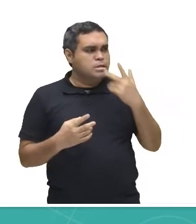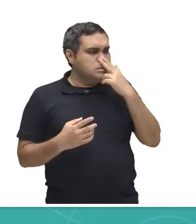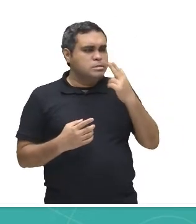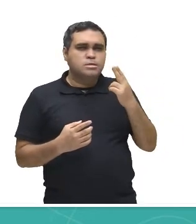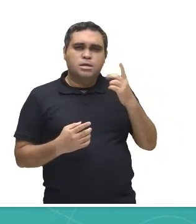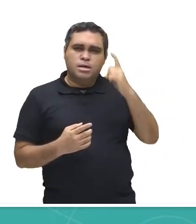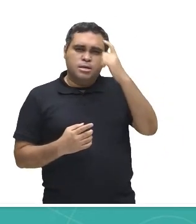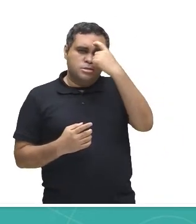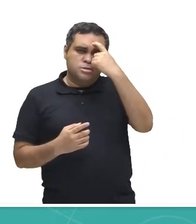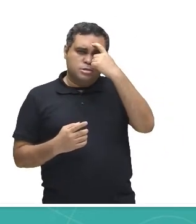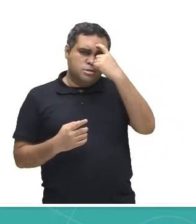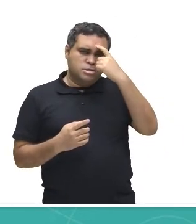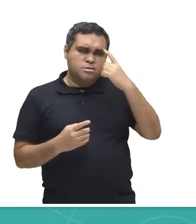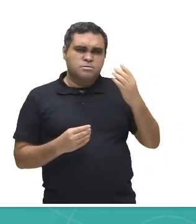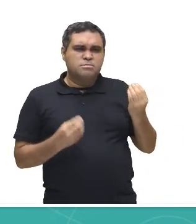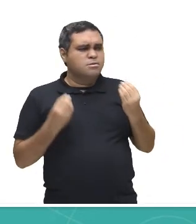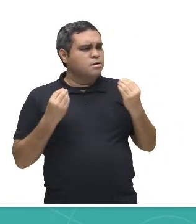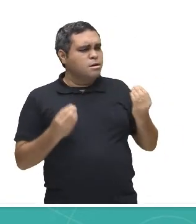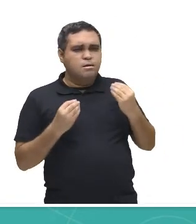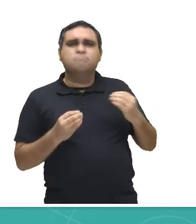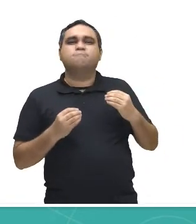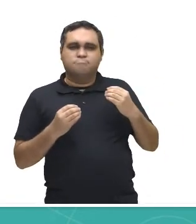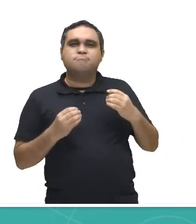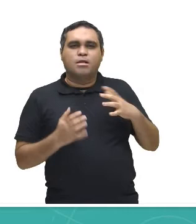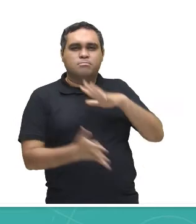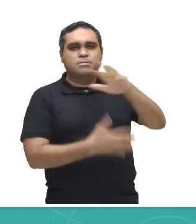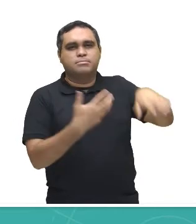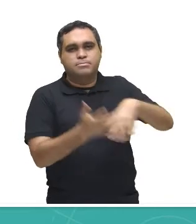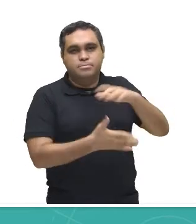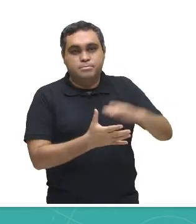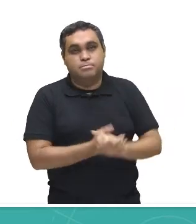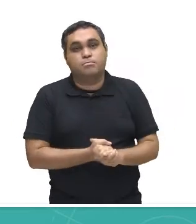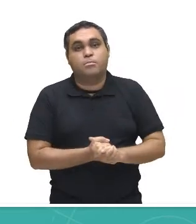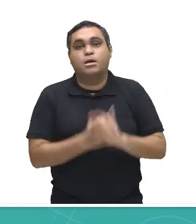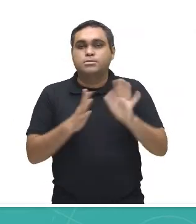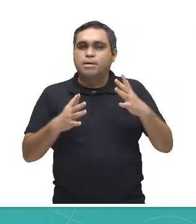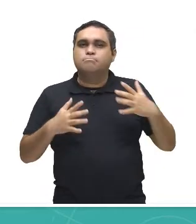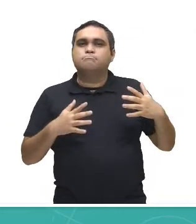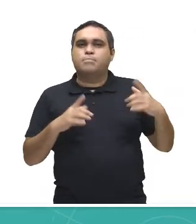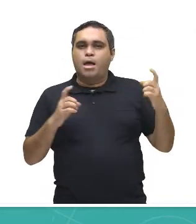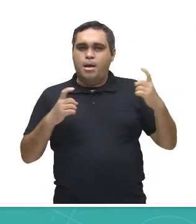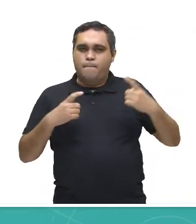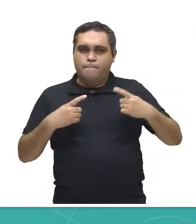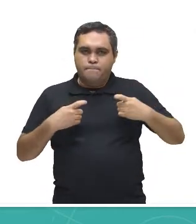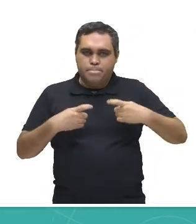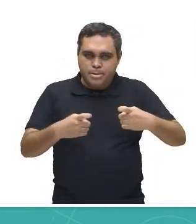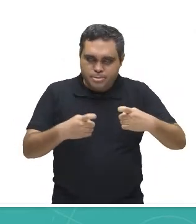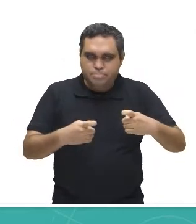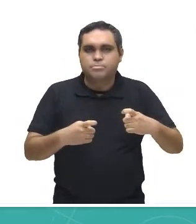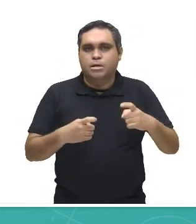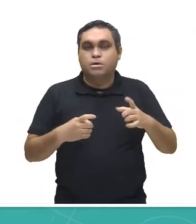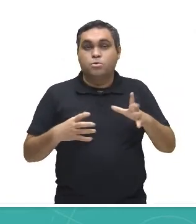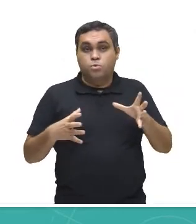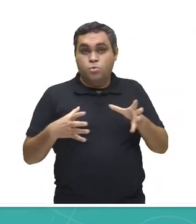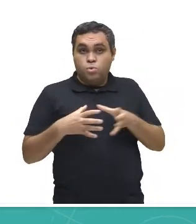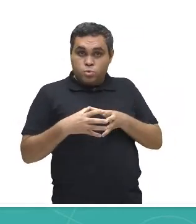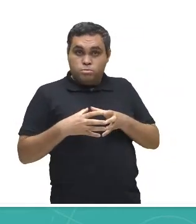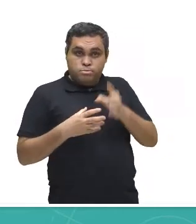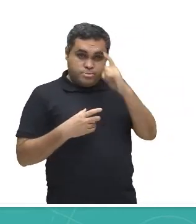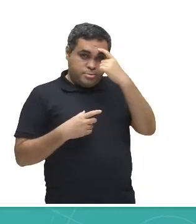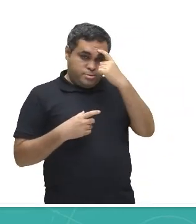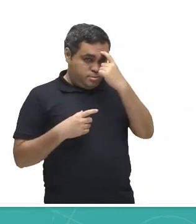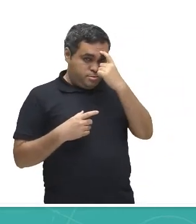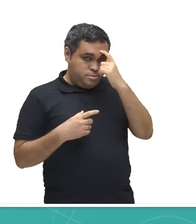1857. Os cipais eles até conseguem algumas vitórias, até mesmo pela questão do elemento da surpresa, né? Que eles se unem ali. O